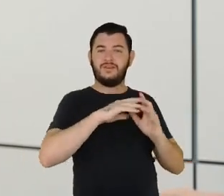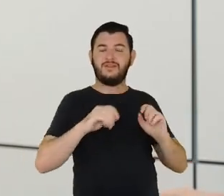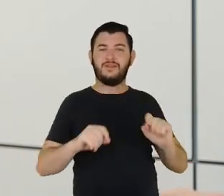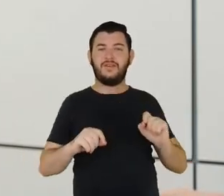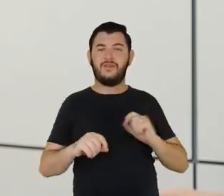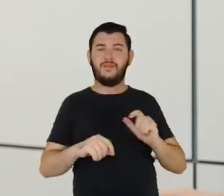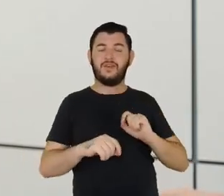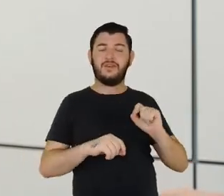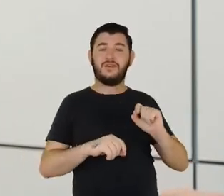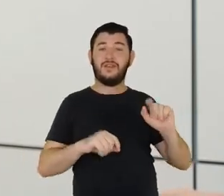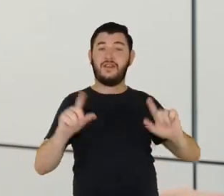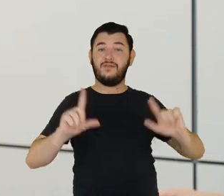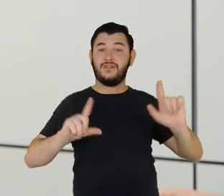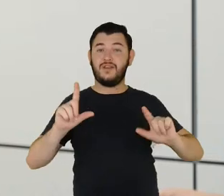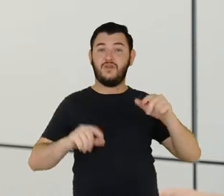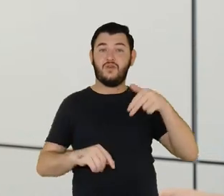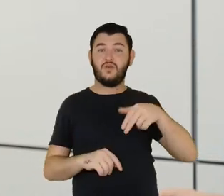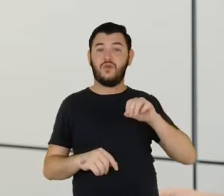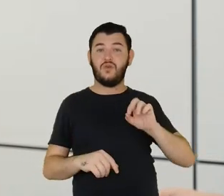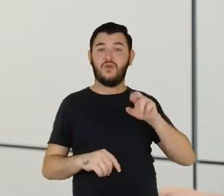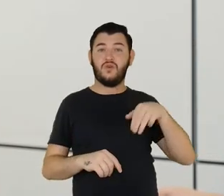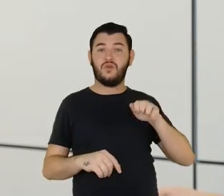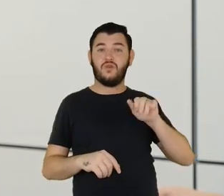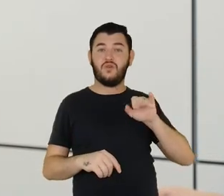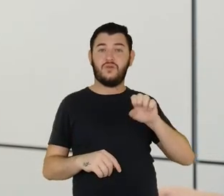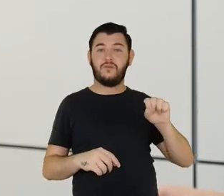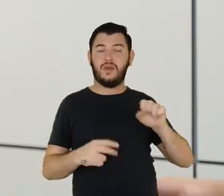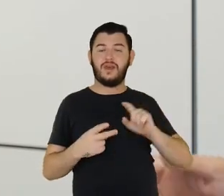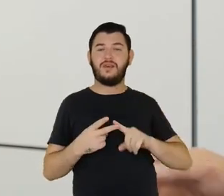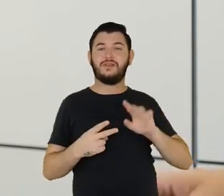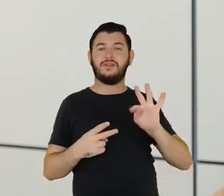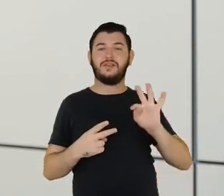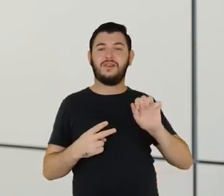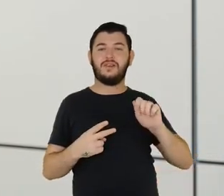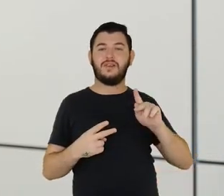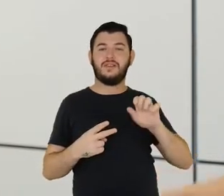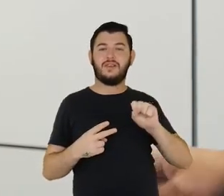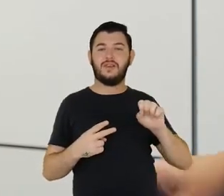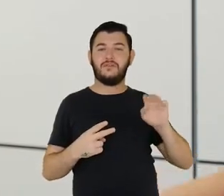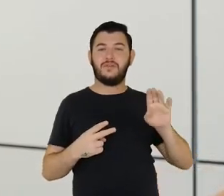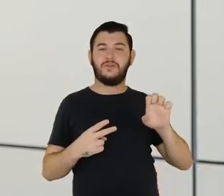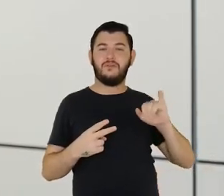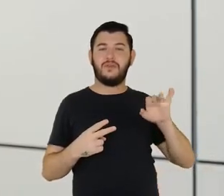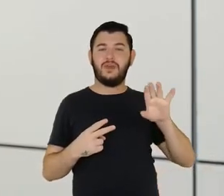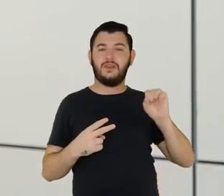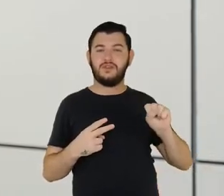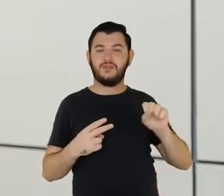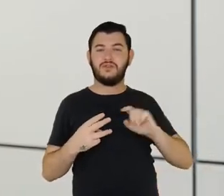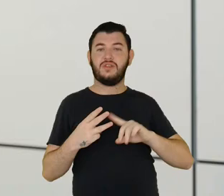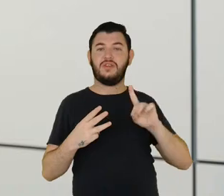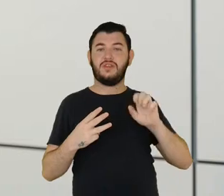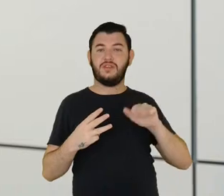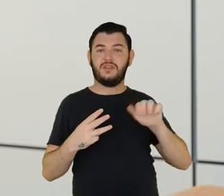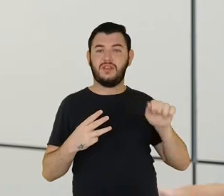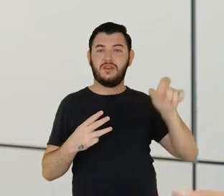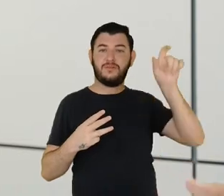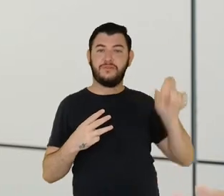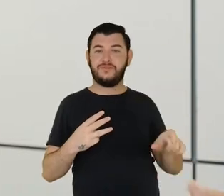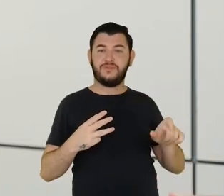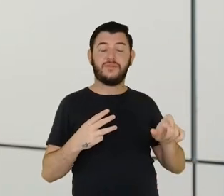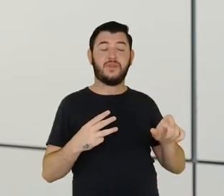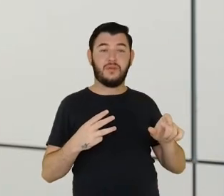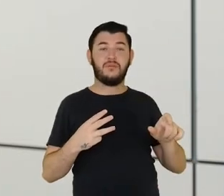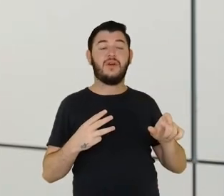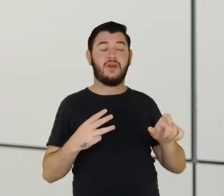vai arrasa. E ela falou, uns dias antes, né, que ela